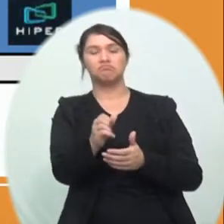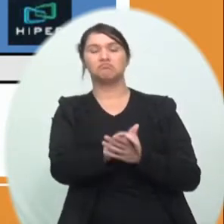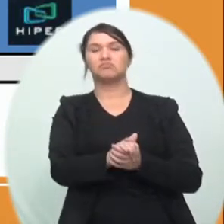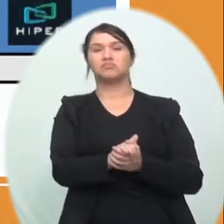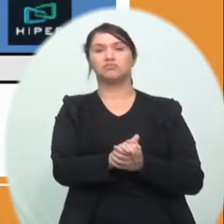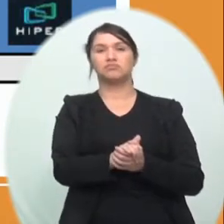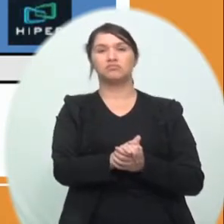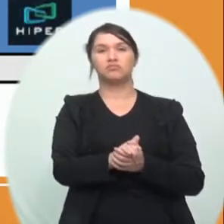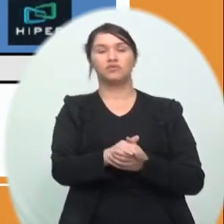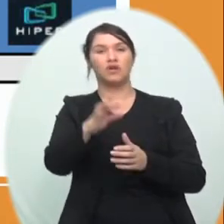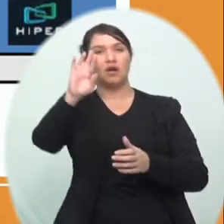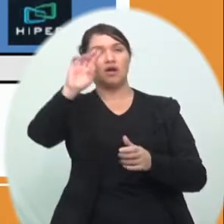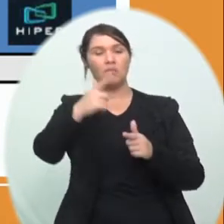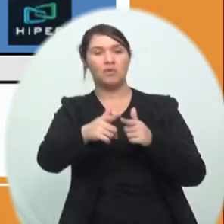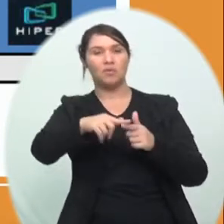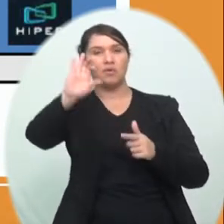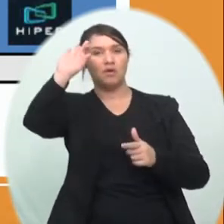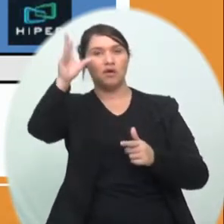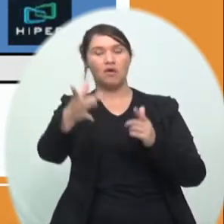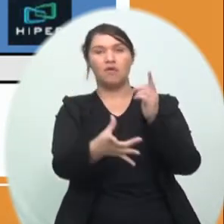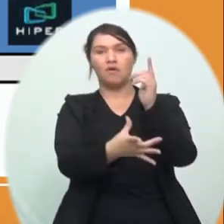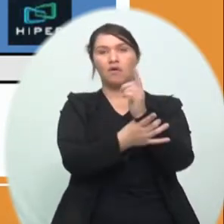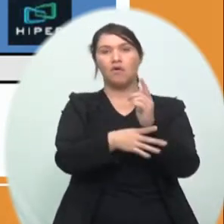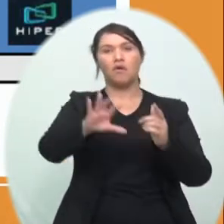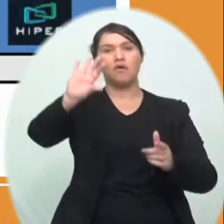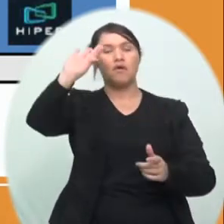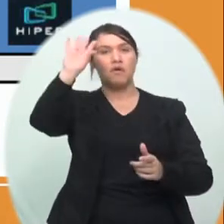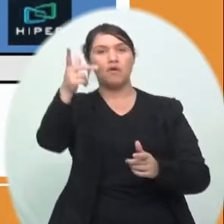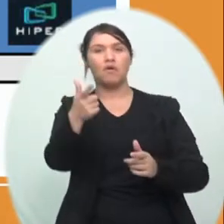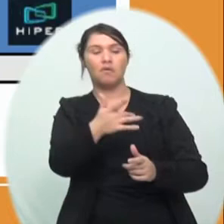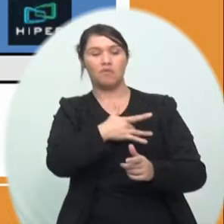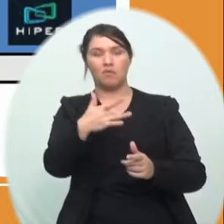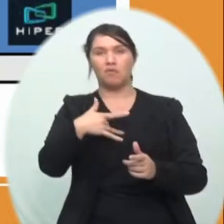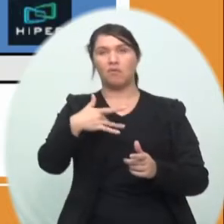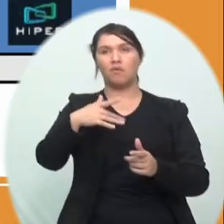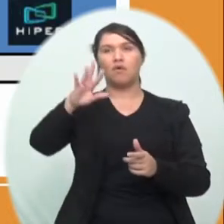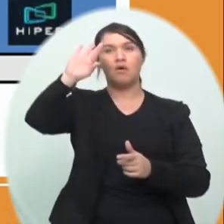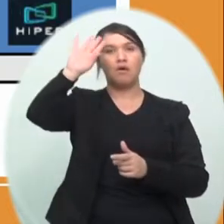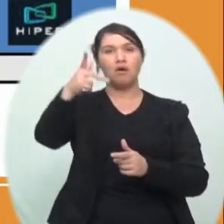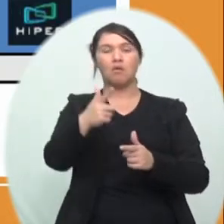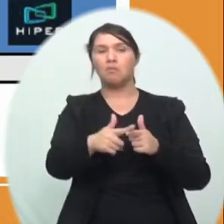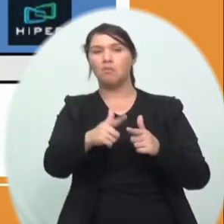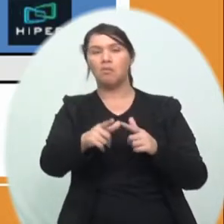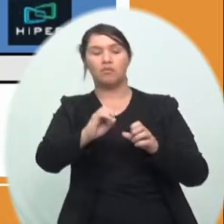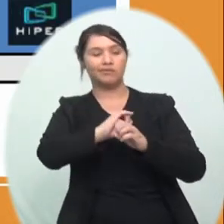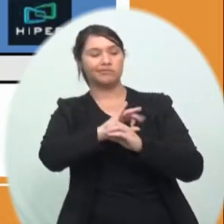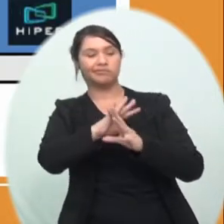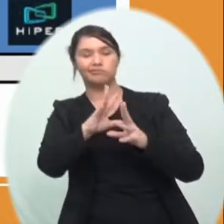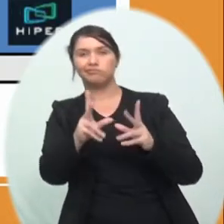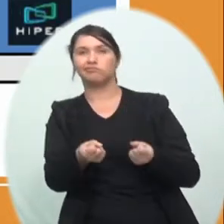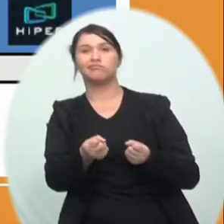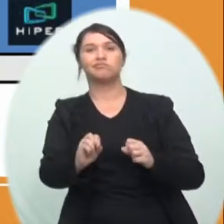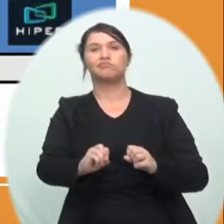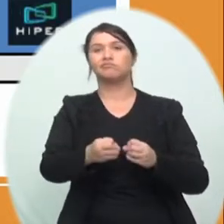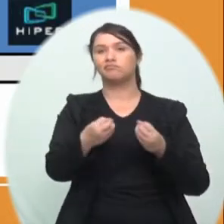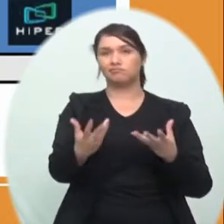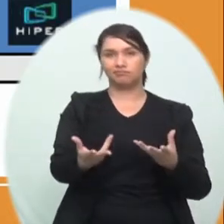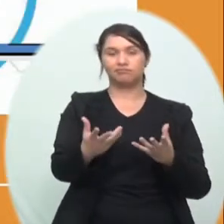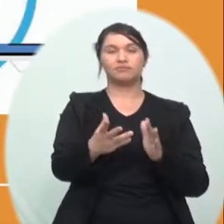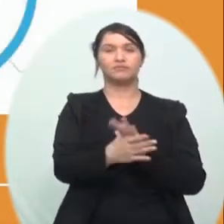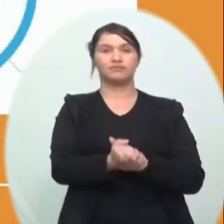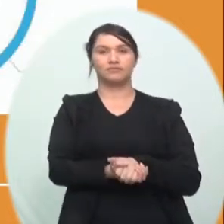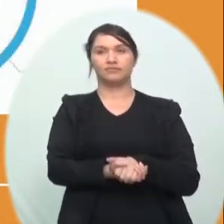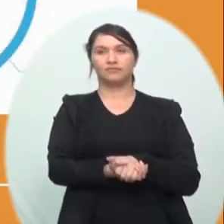segurança. Eles não precisam de ninguém que cuide deles. Isso cada vez vai mais aumentando o impacto, a necessidade de ter